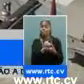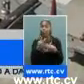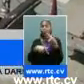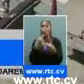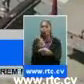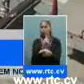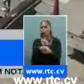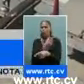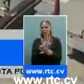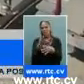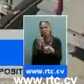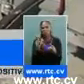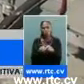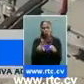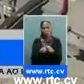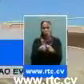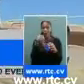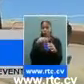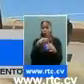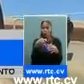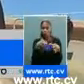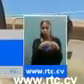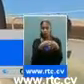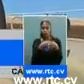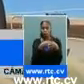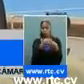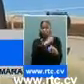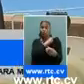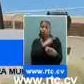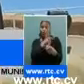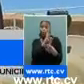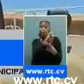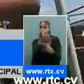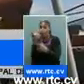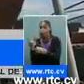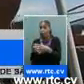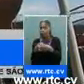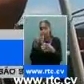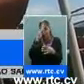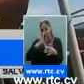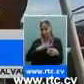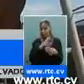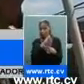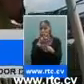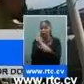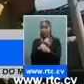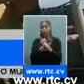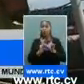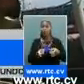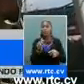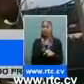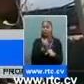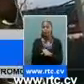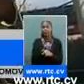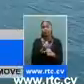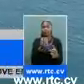típicas da de um pelotão de terror jacobino brasileiros por isso o exercício começa com o processo da barragem